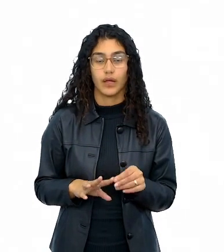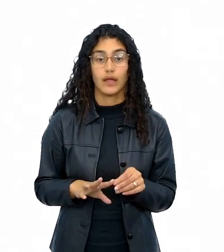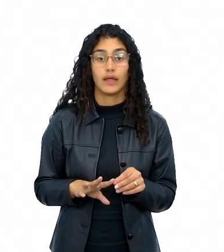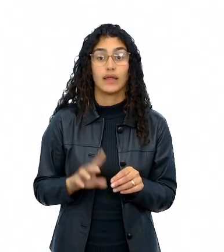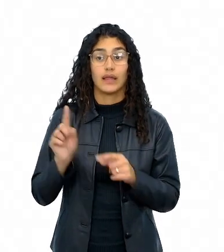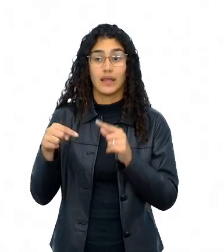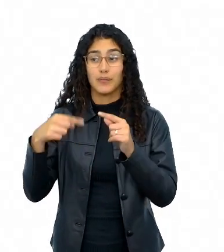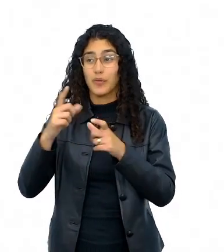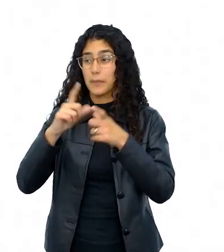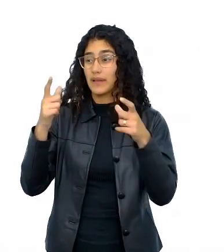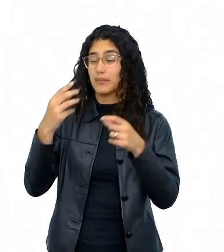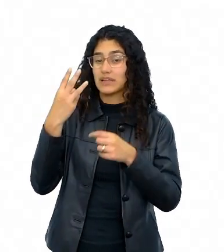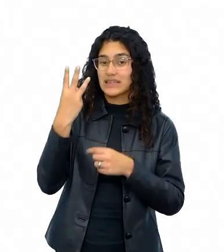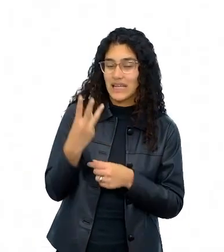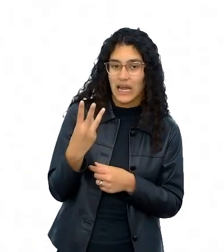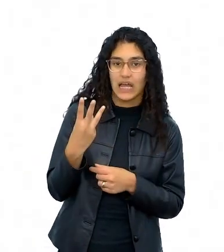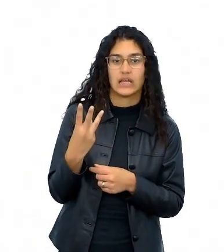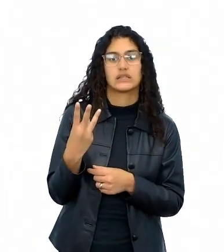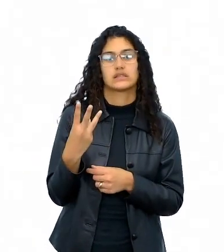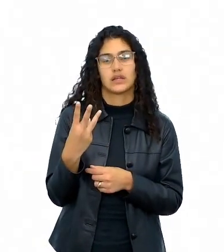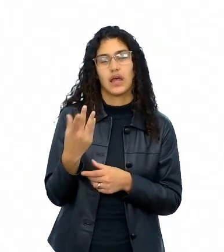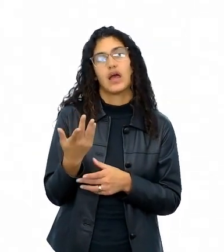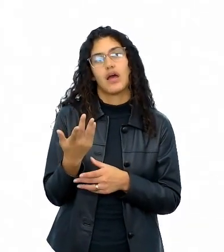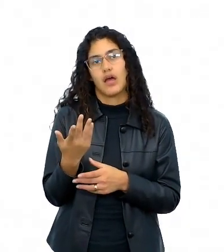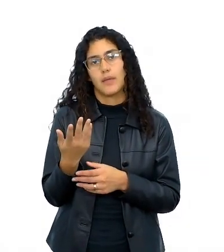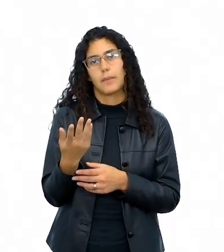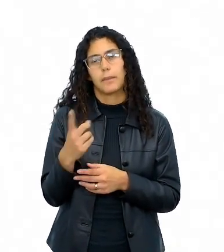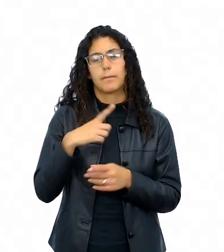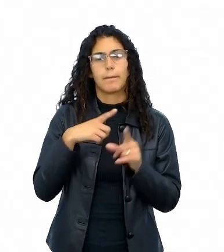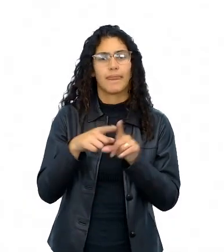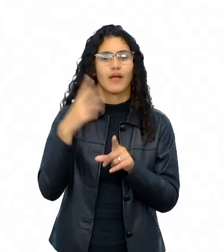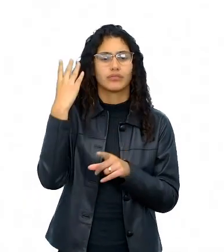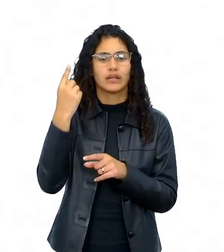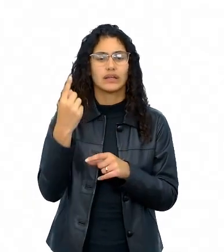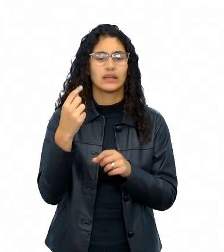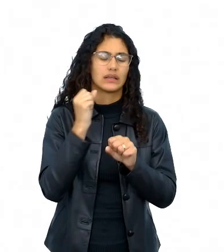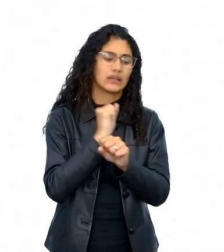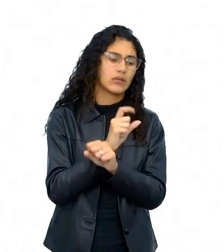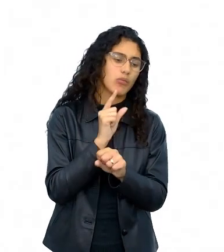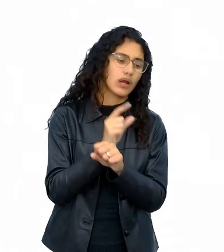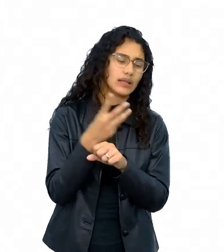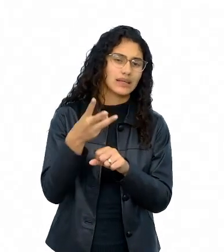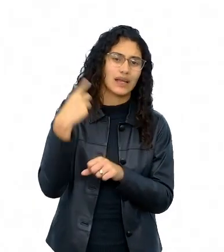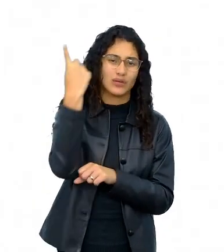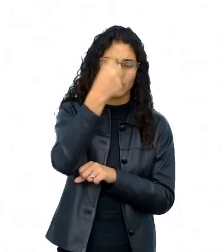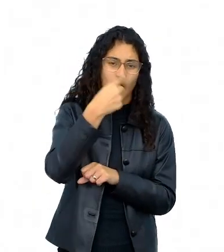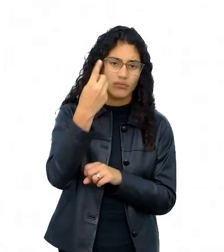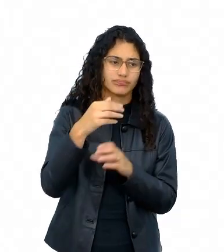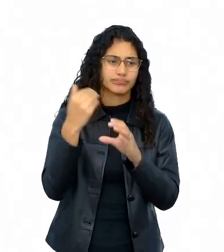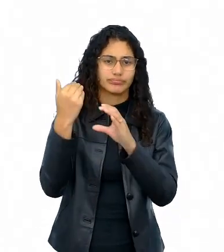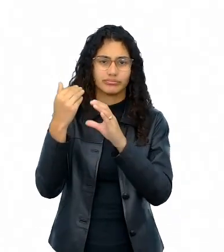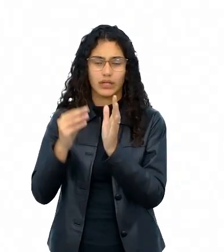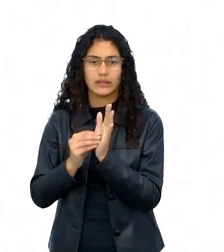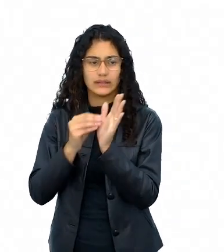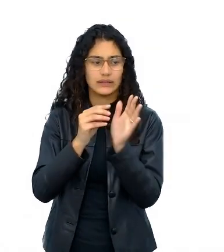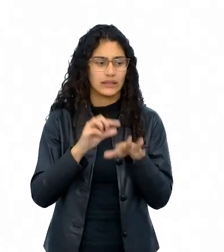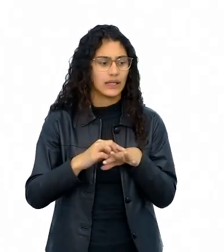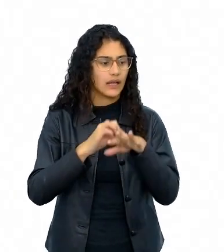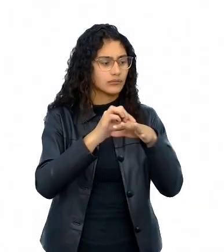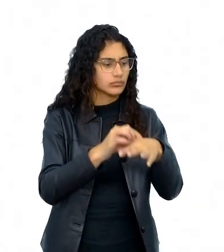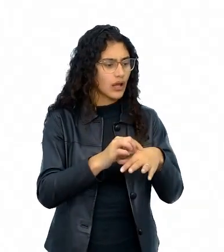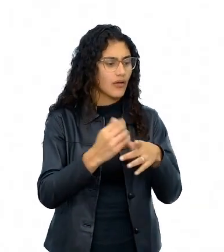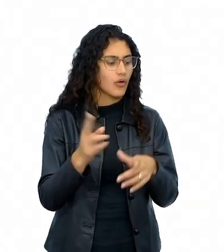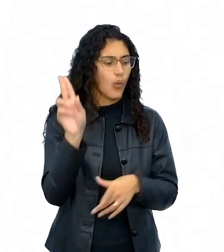vai aumentar 3 graus, tá? E a viagem vai demorar 3 horas. Quando foi entregue essa carne, ele estava em condição